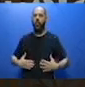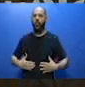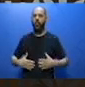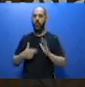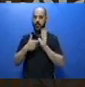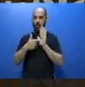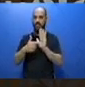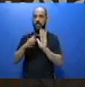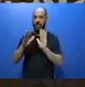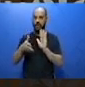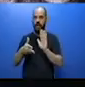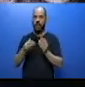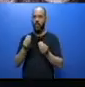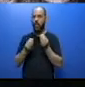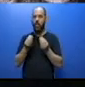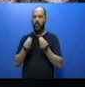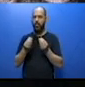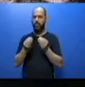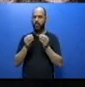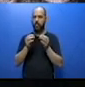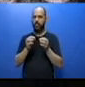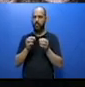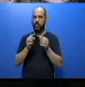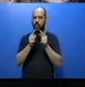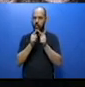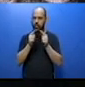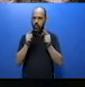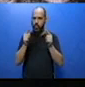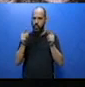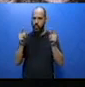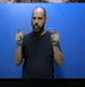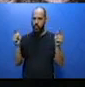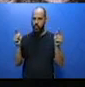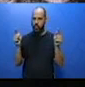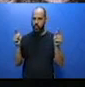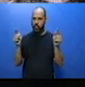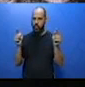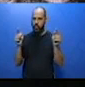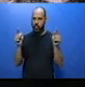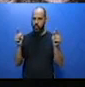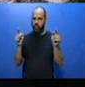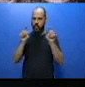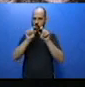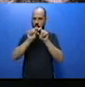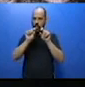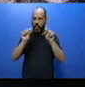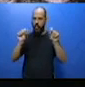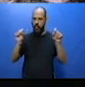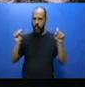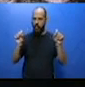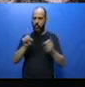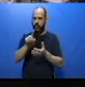Como que ela é? Compridinha? Roliça? Vamos escrever.